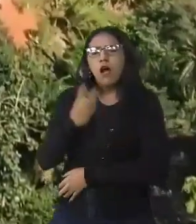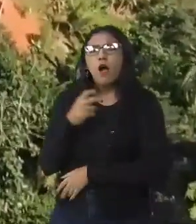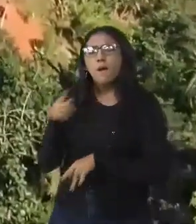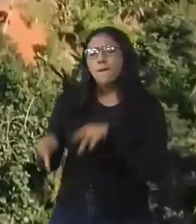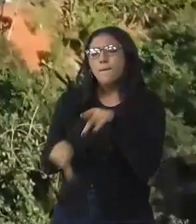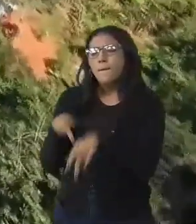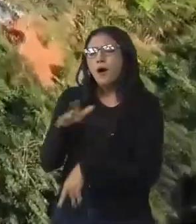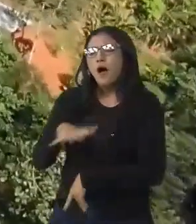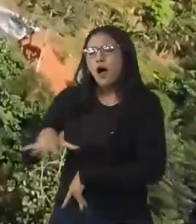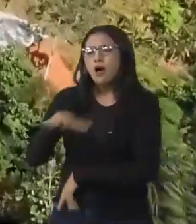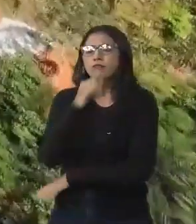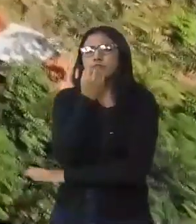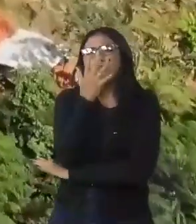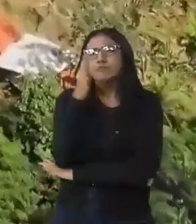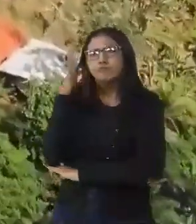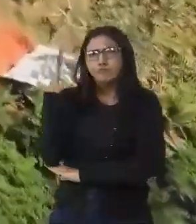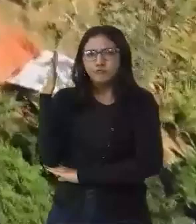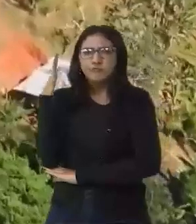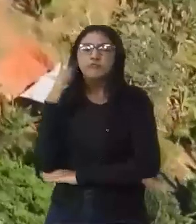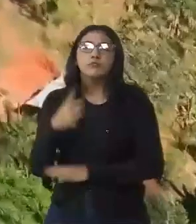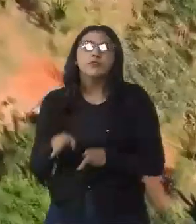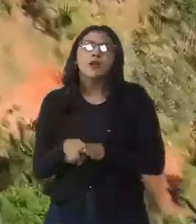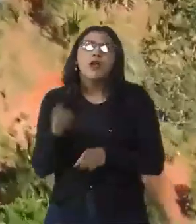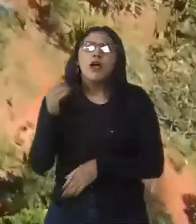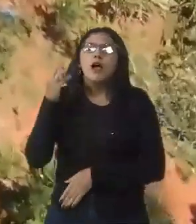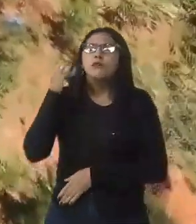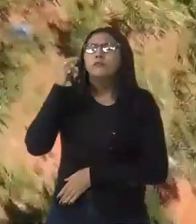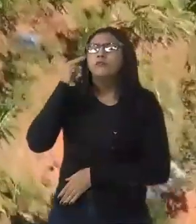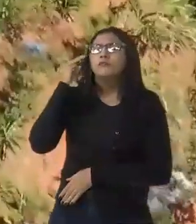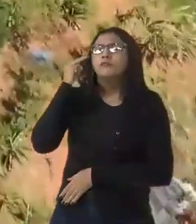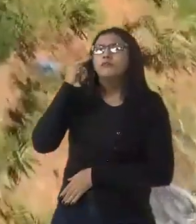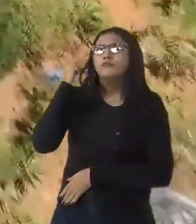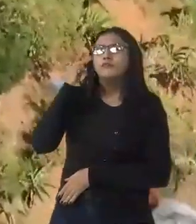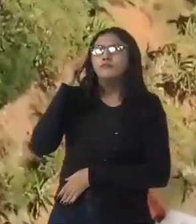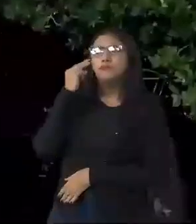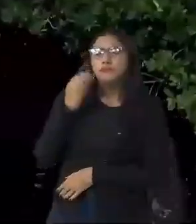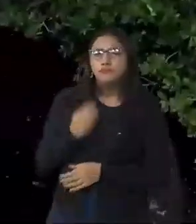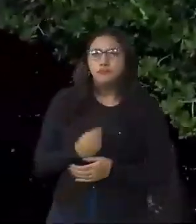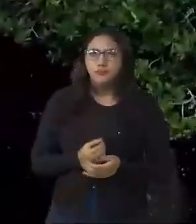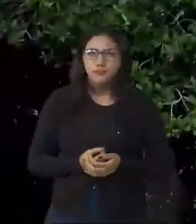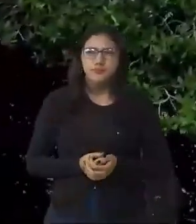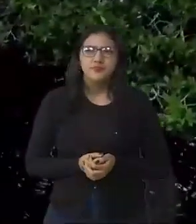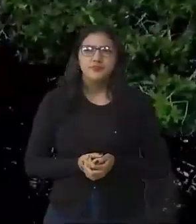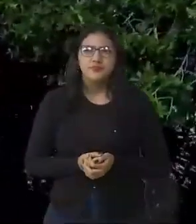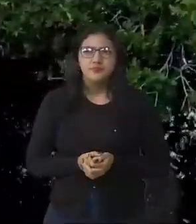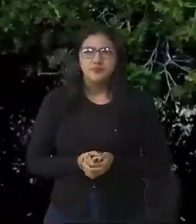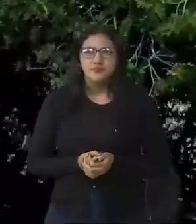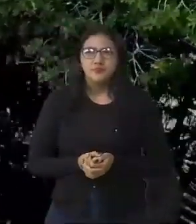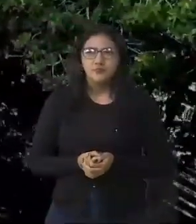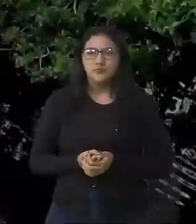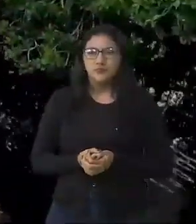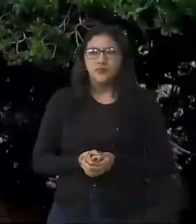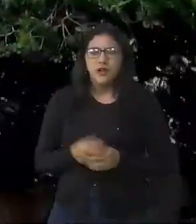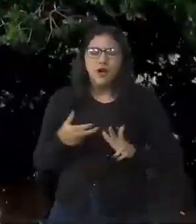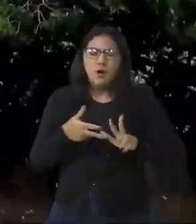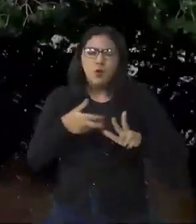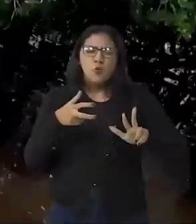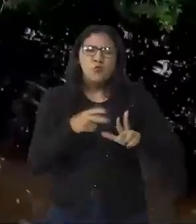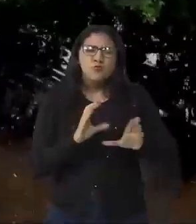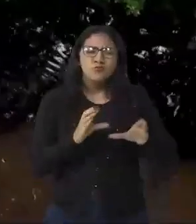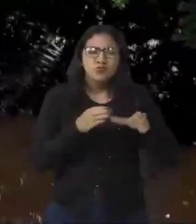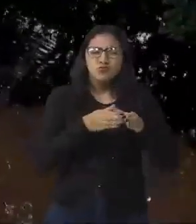os povos da floresta e o desencanto dessa memória esquecida. Falo de sobreviventes, de